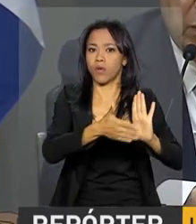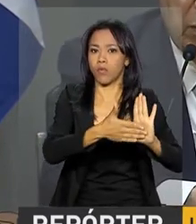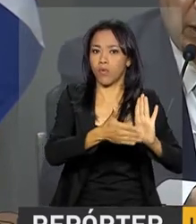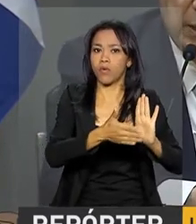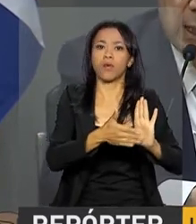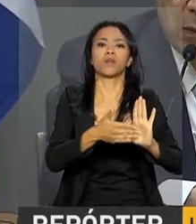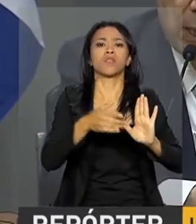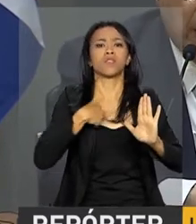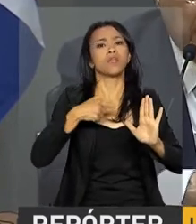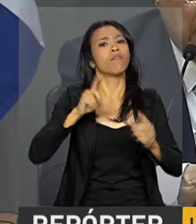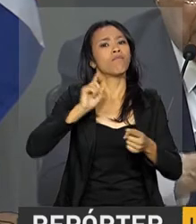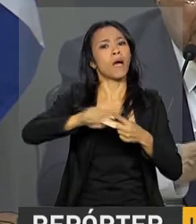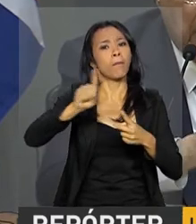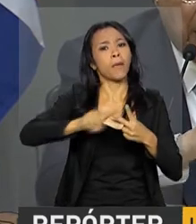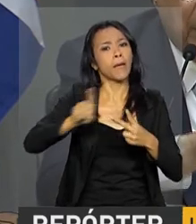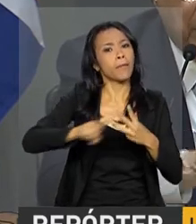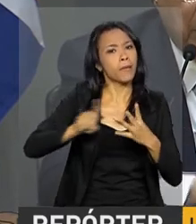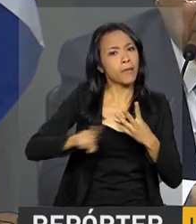agora